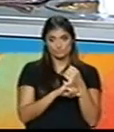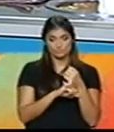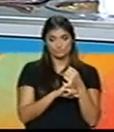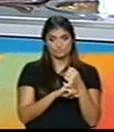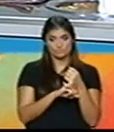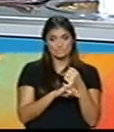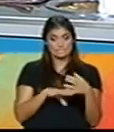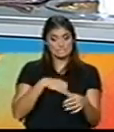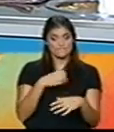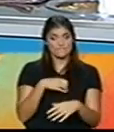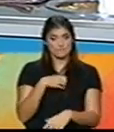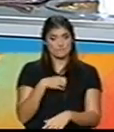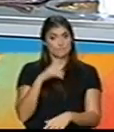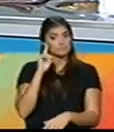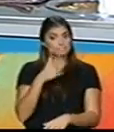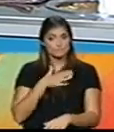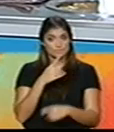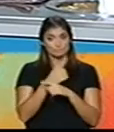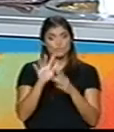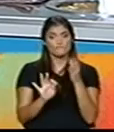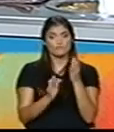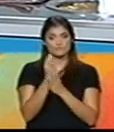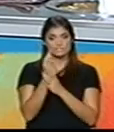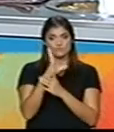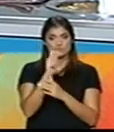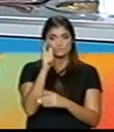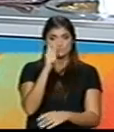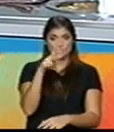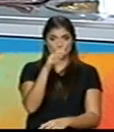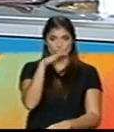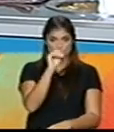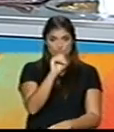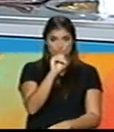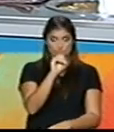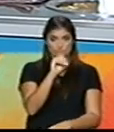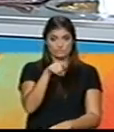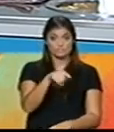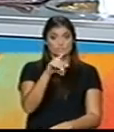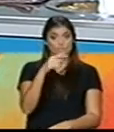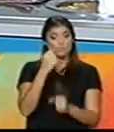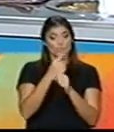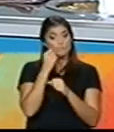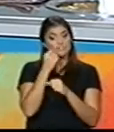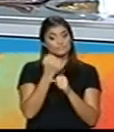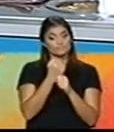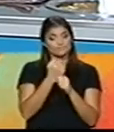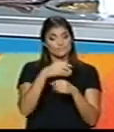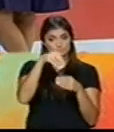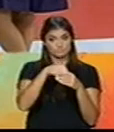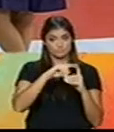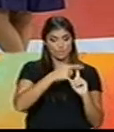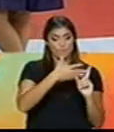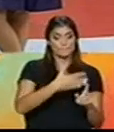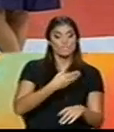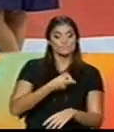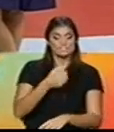muito também, porque é a Fundação José Nunes Martins de Oliveira do Conde, na qual o meu pai trabalhou a pedra em